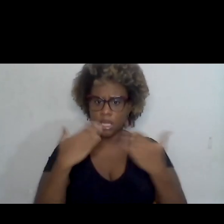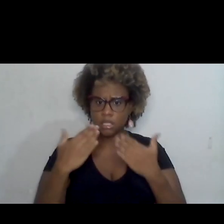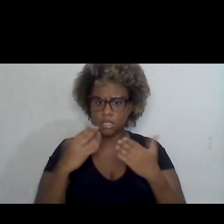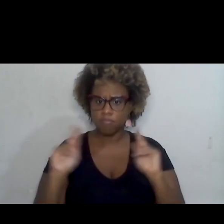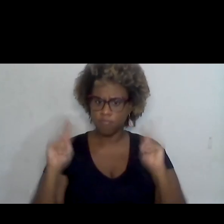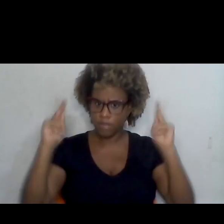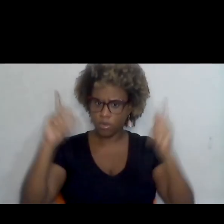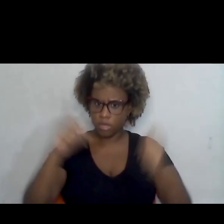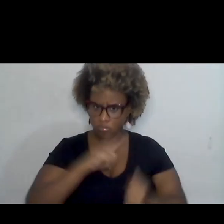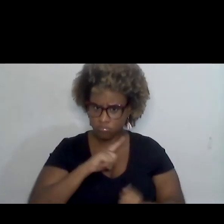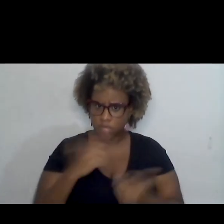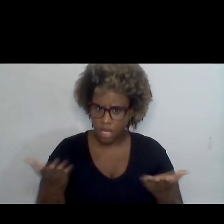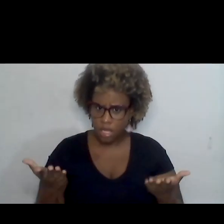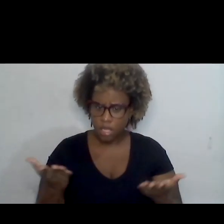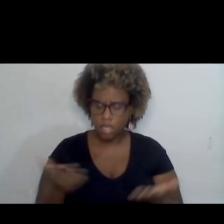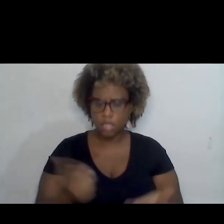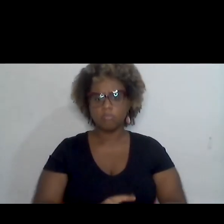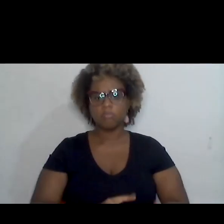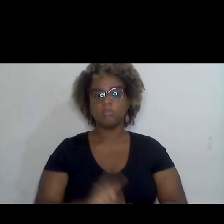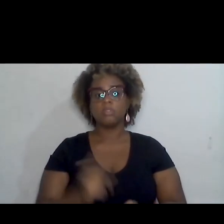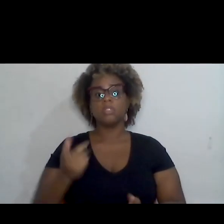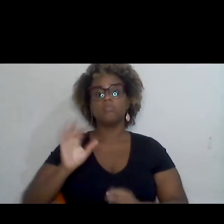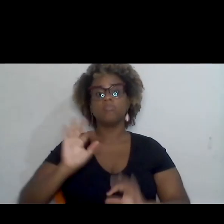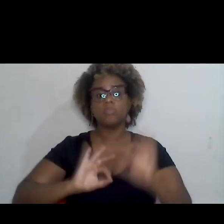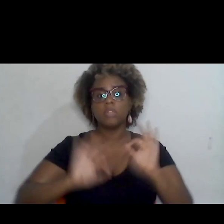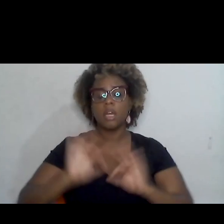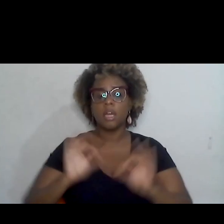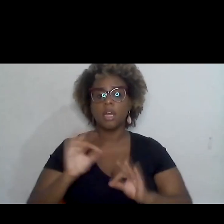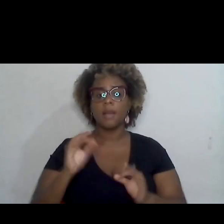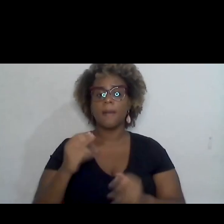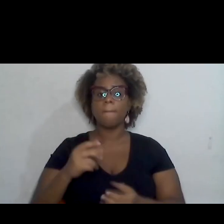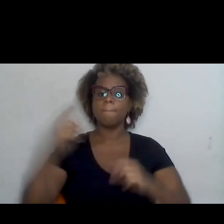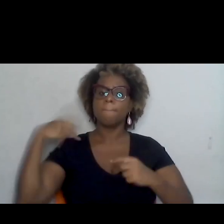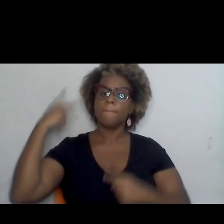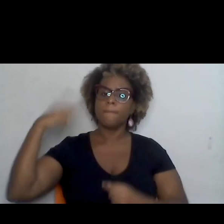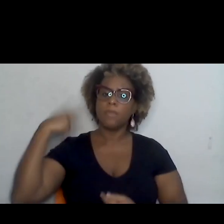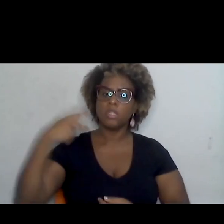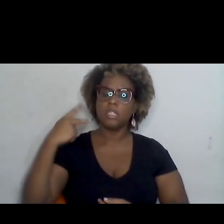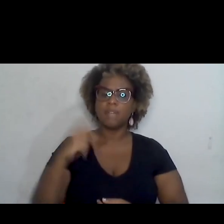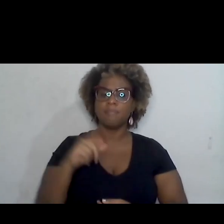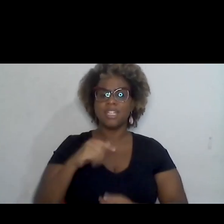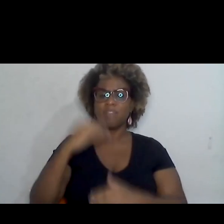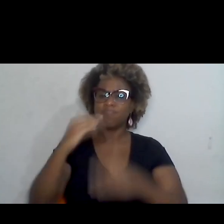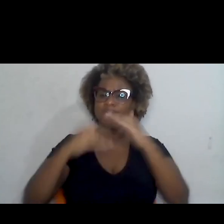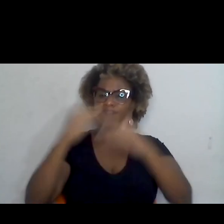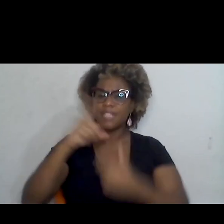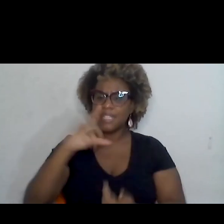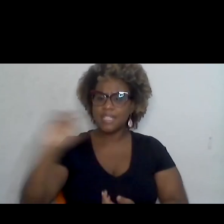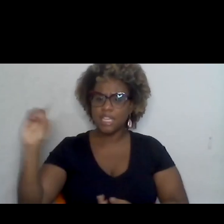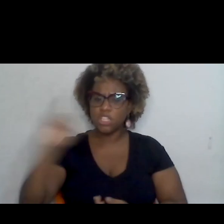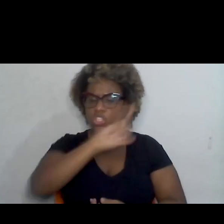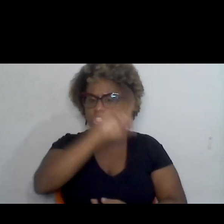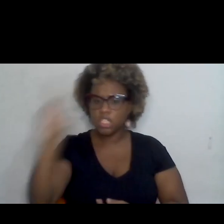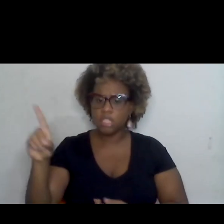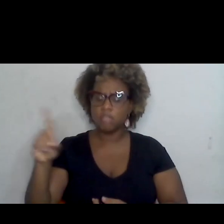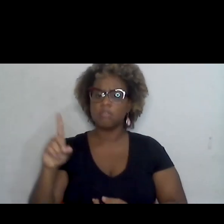escuta, justamente para a elaboração da política. Ah, é tarde, ah, já passaram mais de 100 dias. Bom, gente, as coisas têm seu